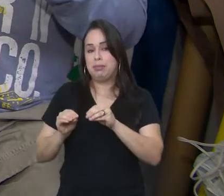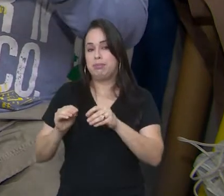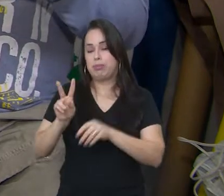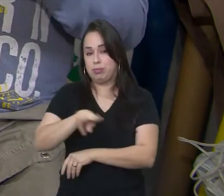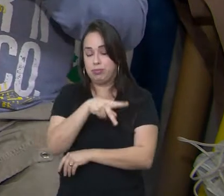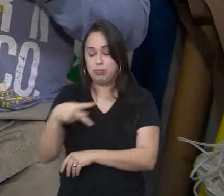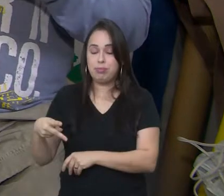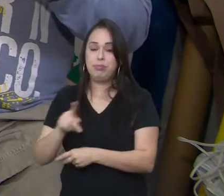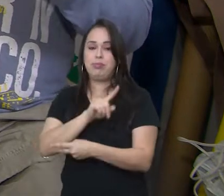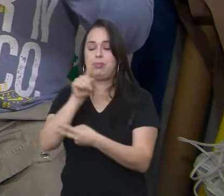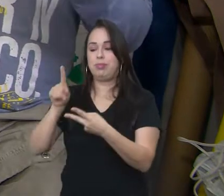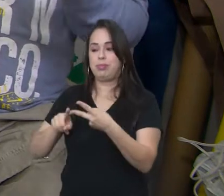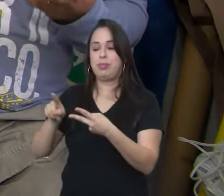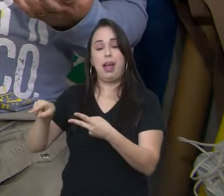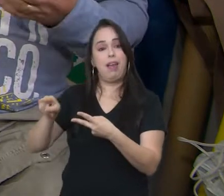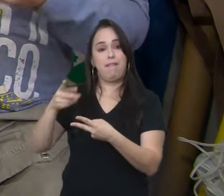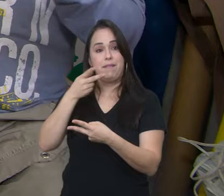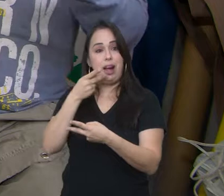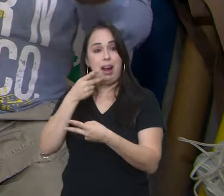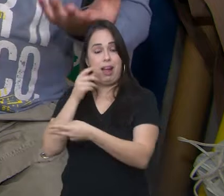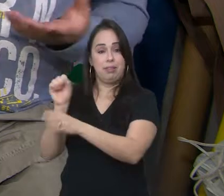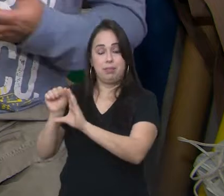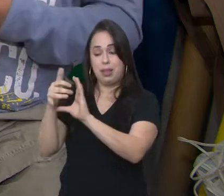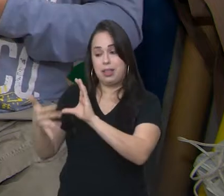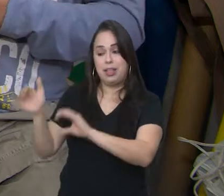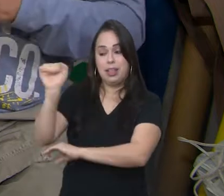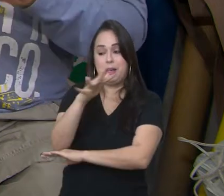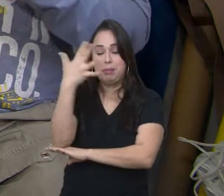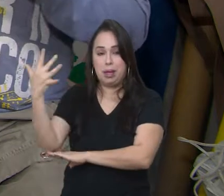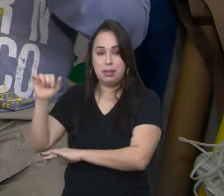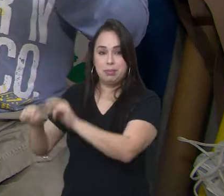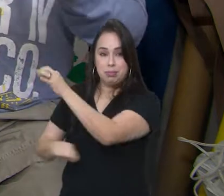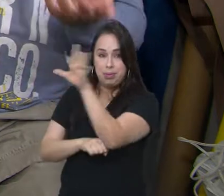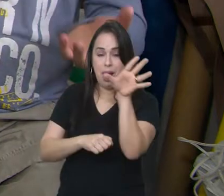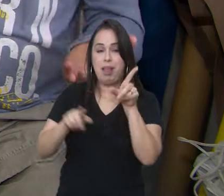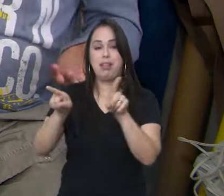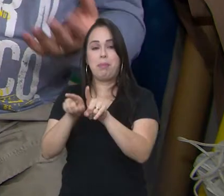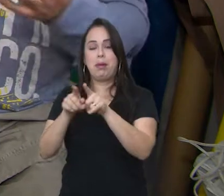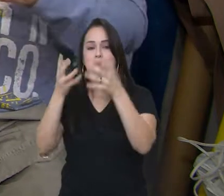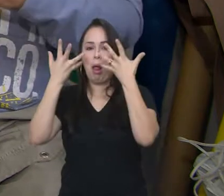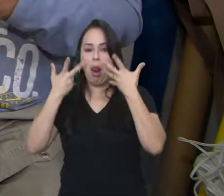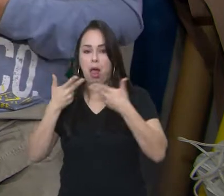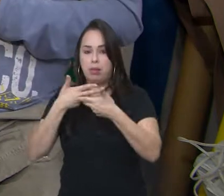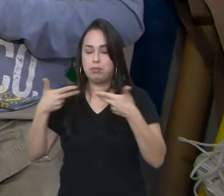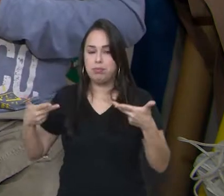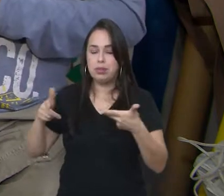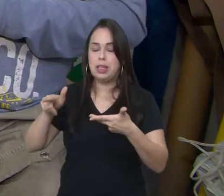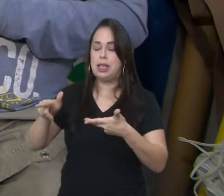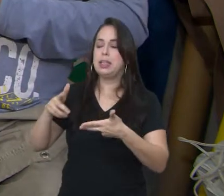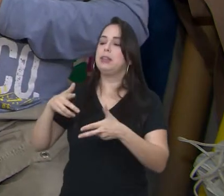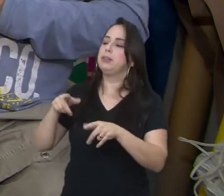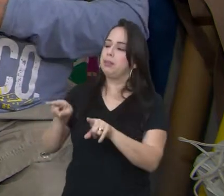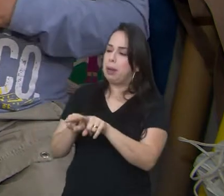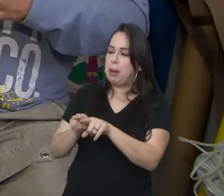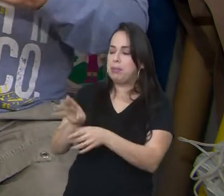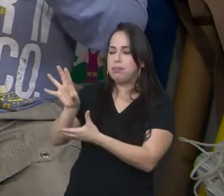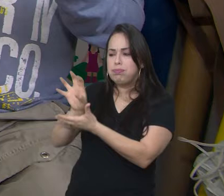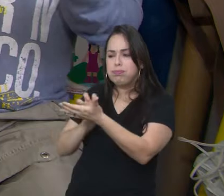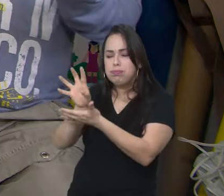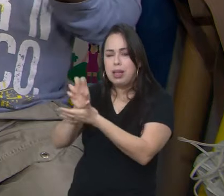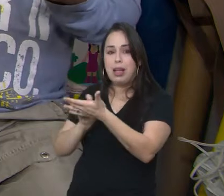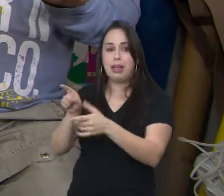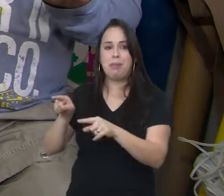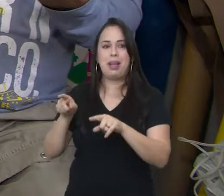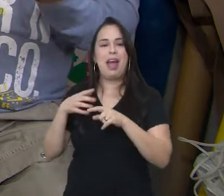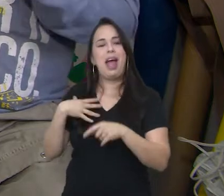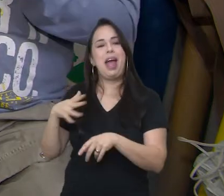Vale do Paraíba, e a natureza, ele fala muito da questão da natureza, dos animais, a onça, traz essa figura, e também